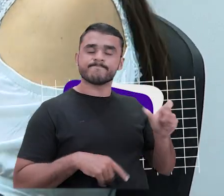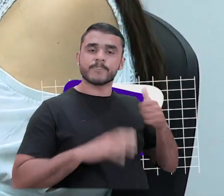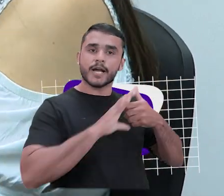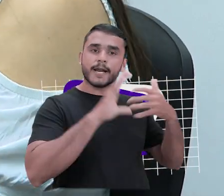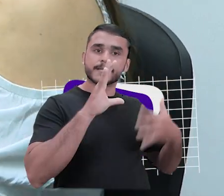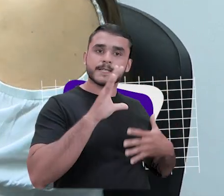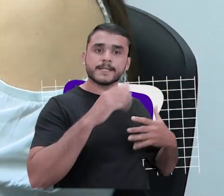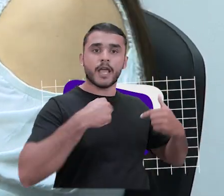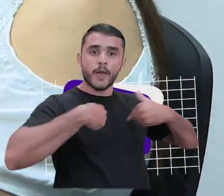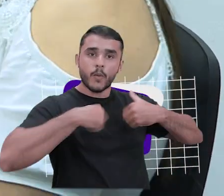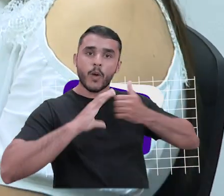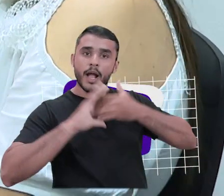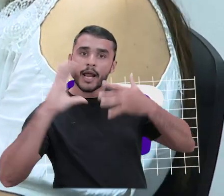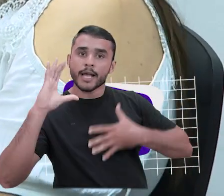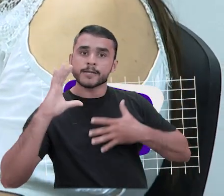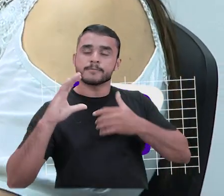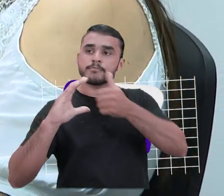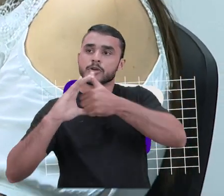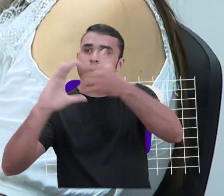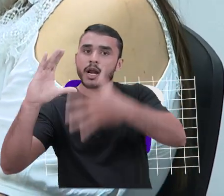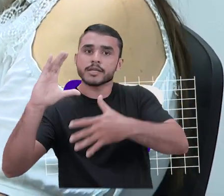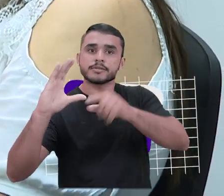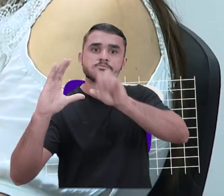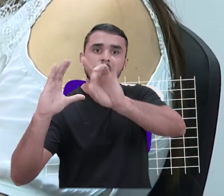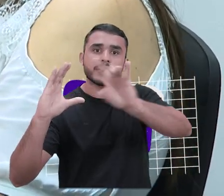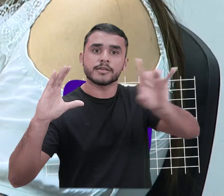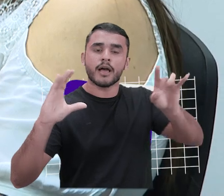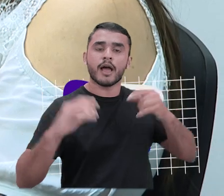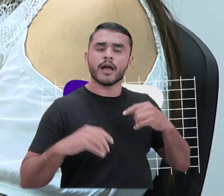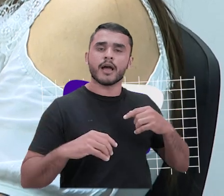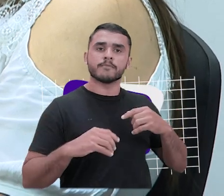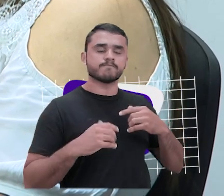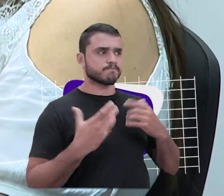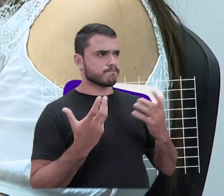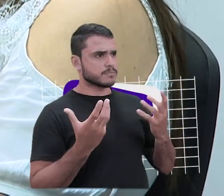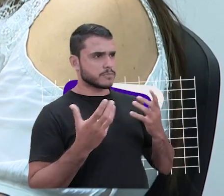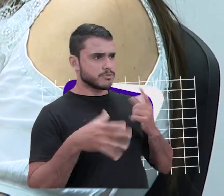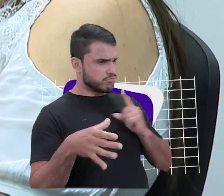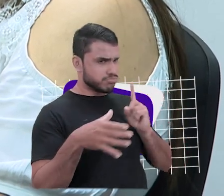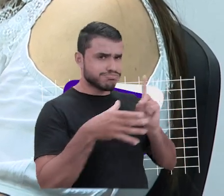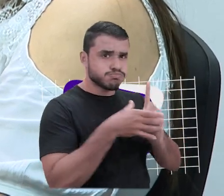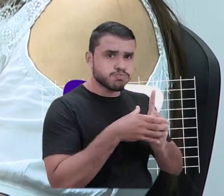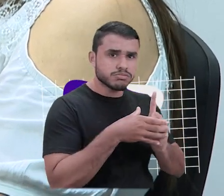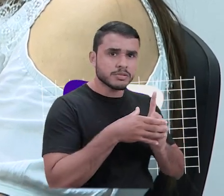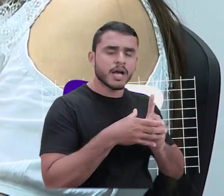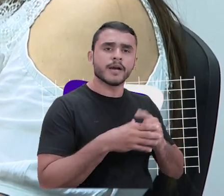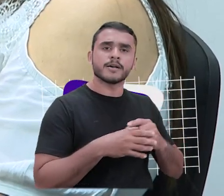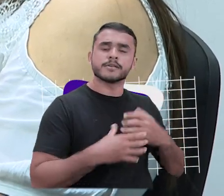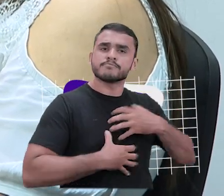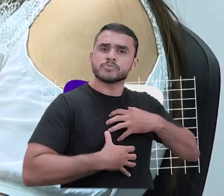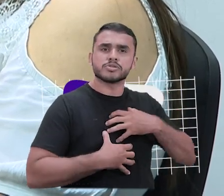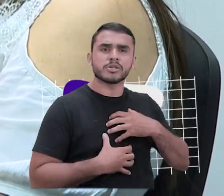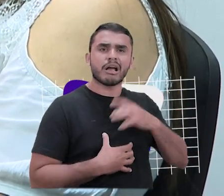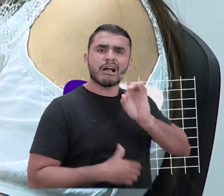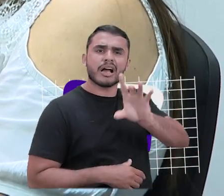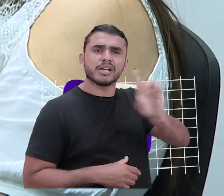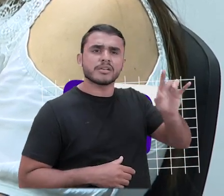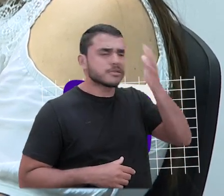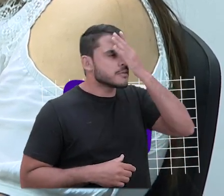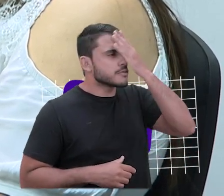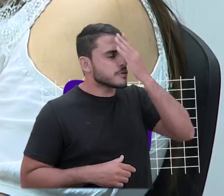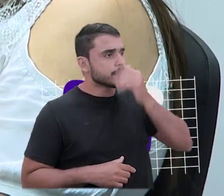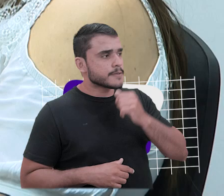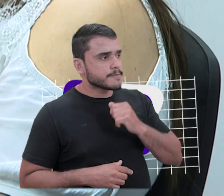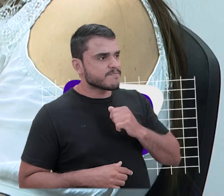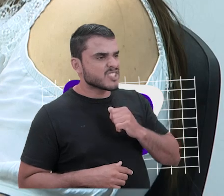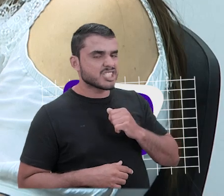né? E aí quando a gente está de fora, reconhecer a vivência do outro, seja a dor, seja a alegria, é muito difícil.